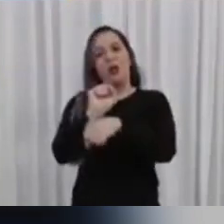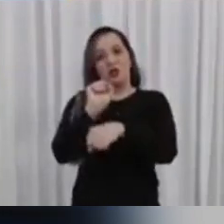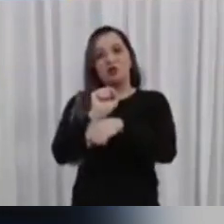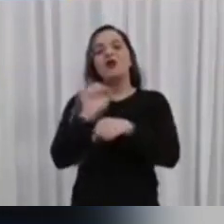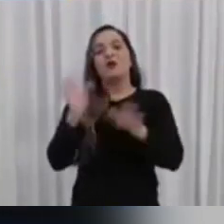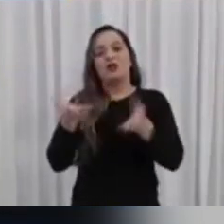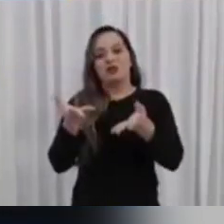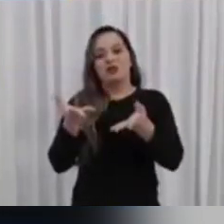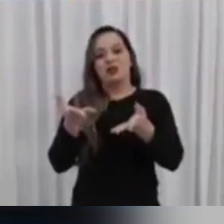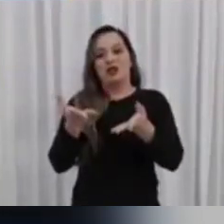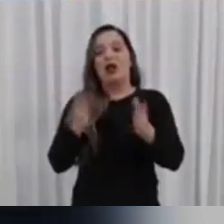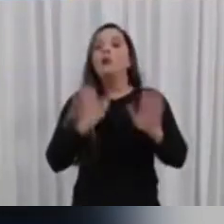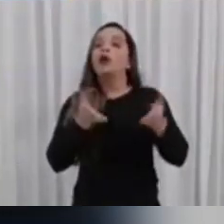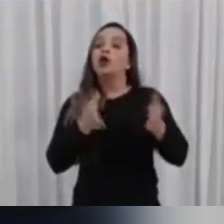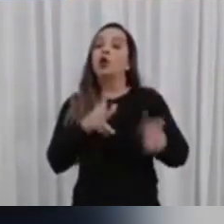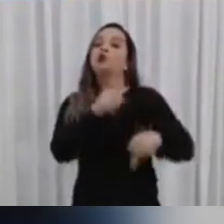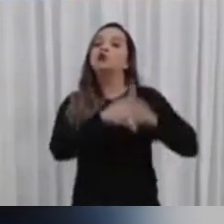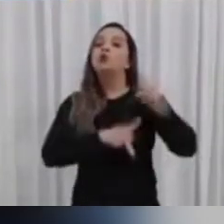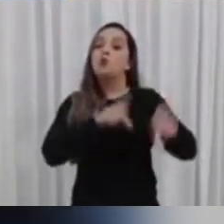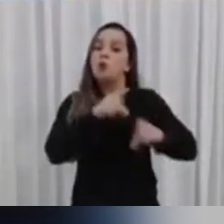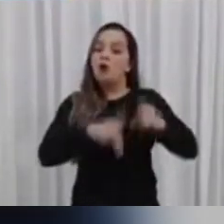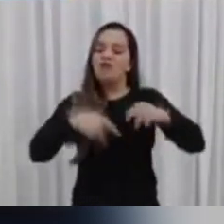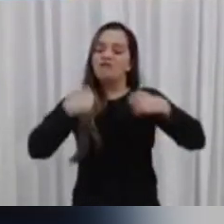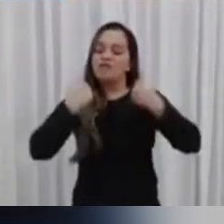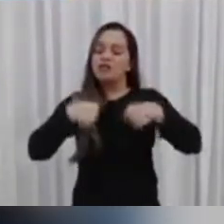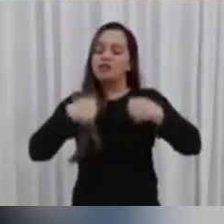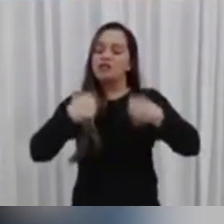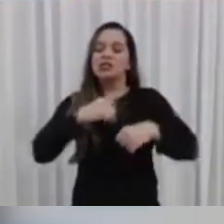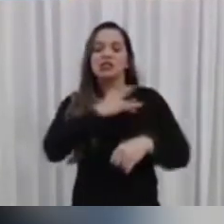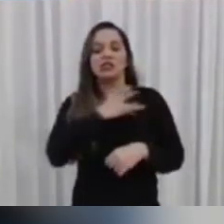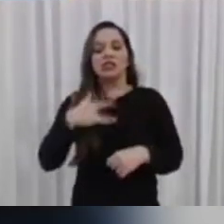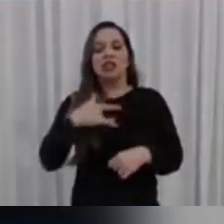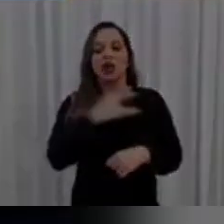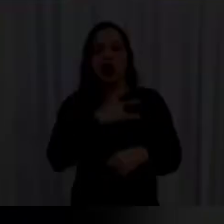povo precisa ser salvo, o povo que precisa de saúde. Era isso que eu tinha para hoje.